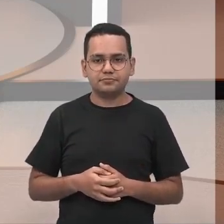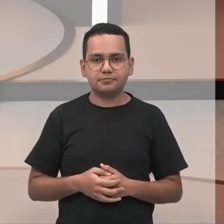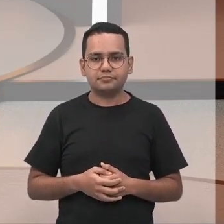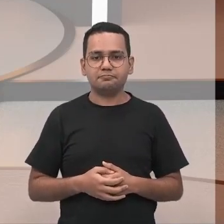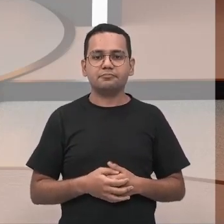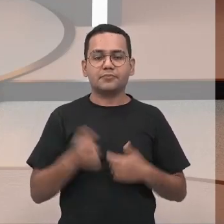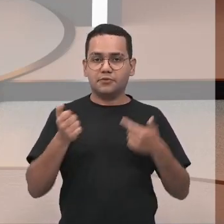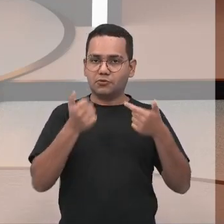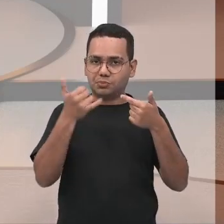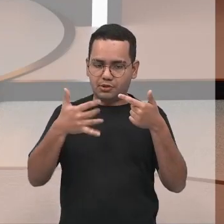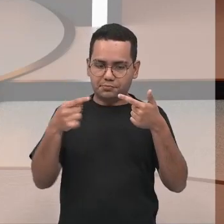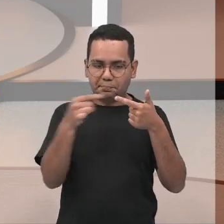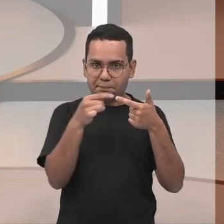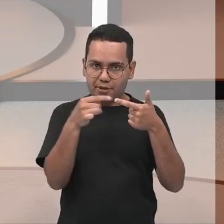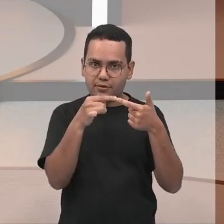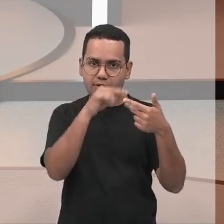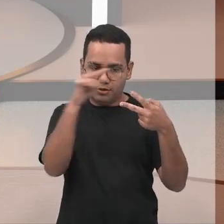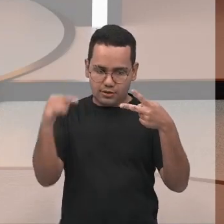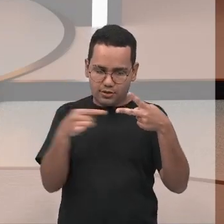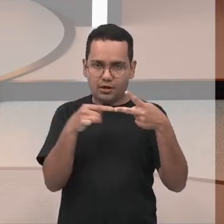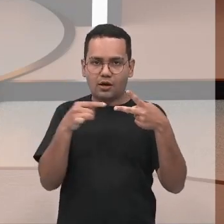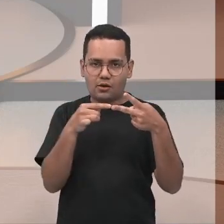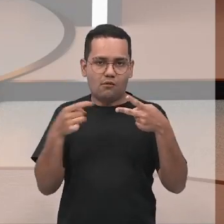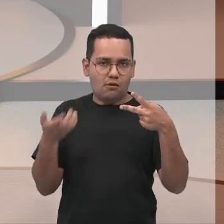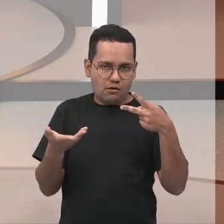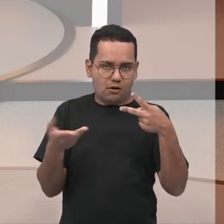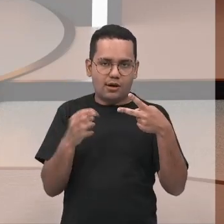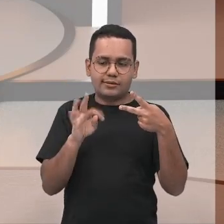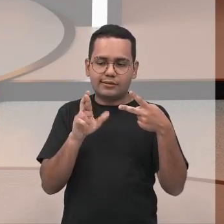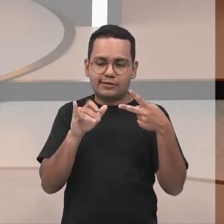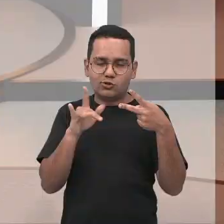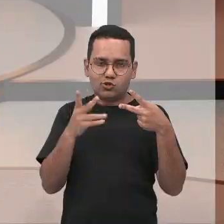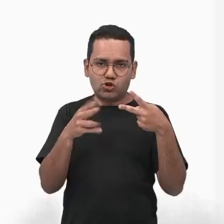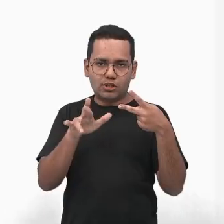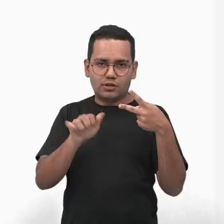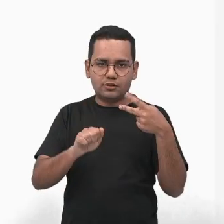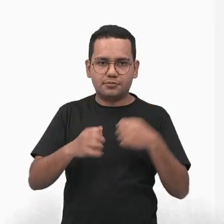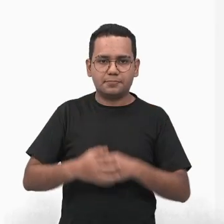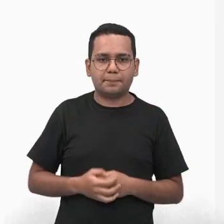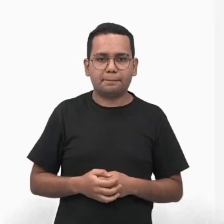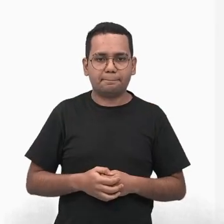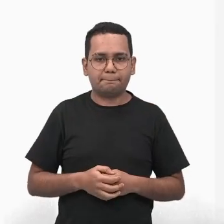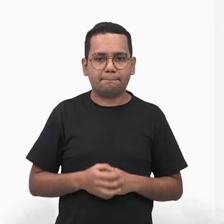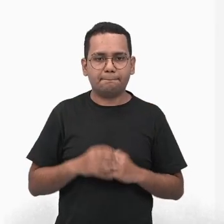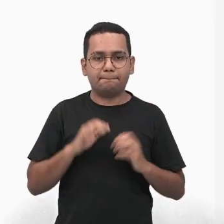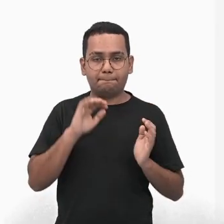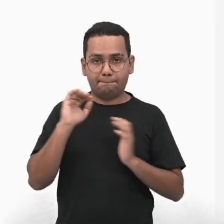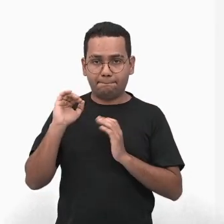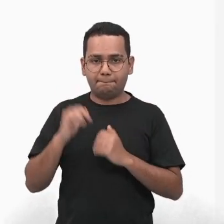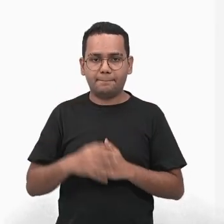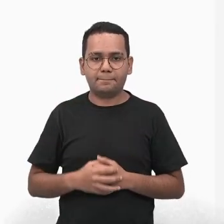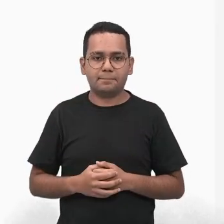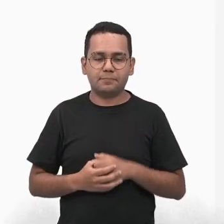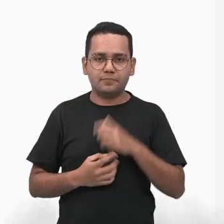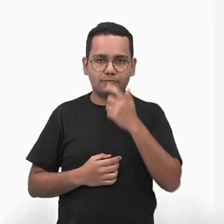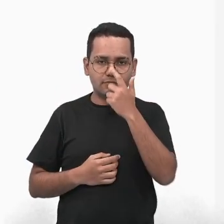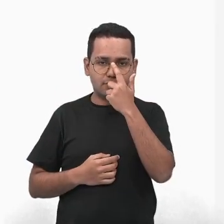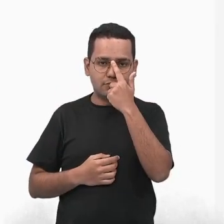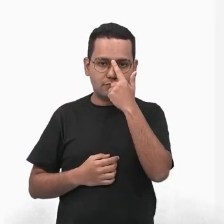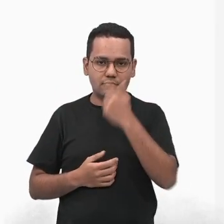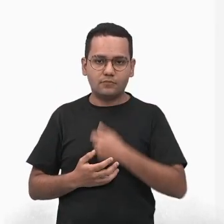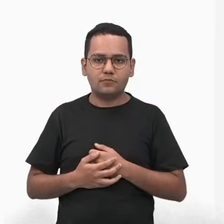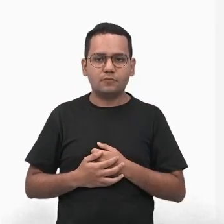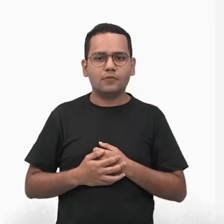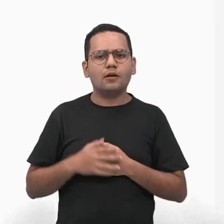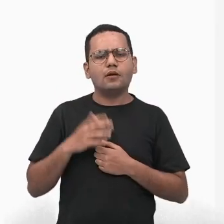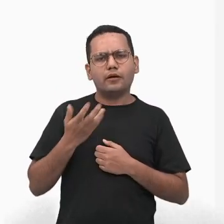segunda fase é a guerra de trincheiras. Vamos adiante com o texto. Vamos lá, galera. Os ganhos